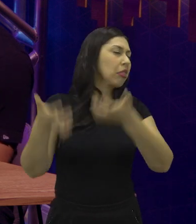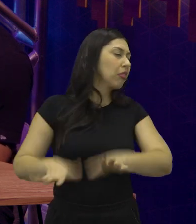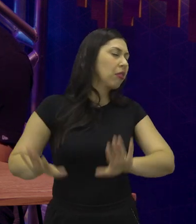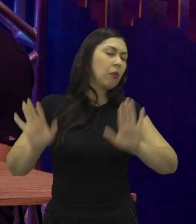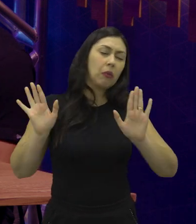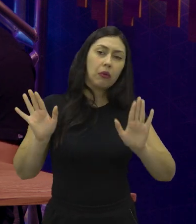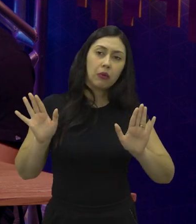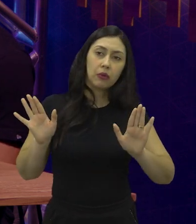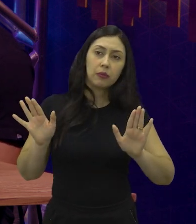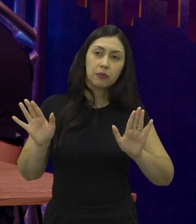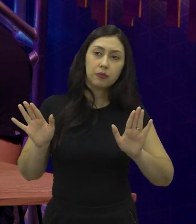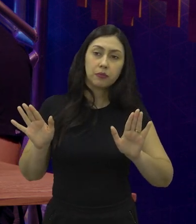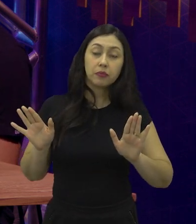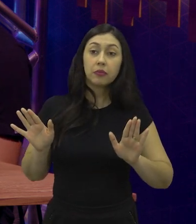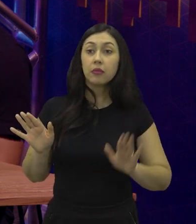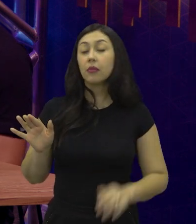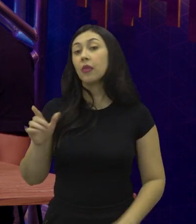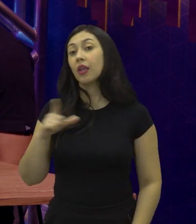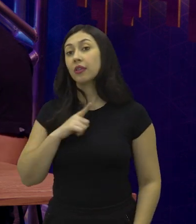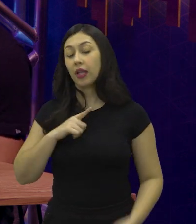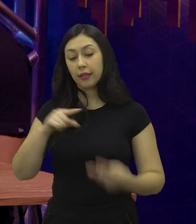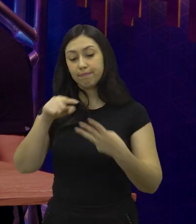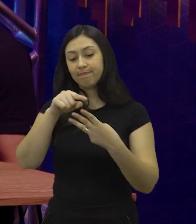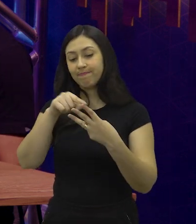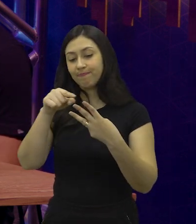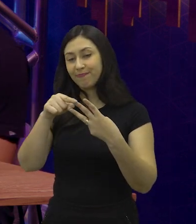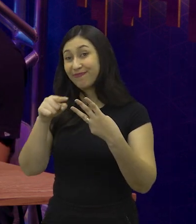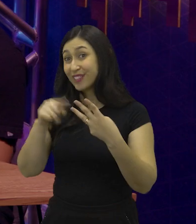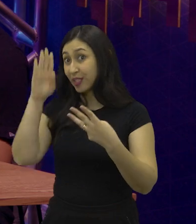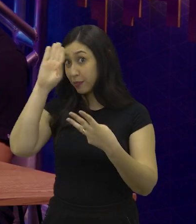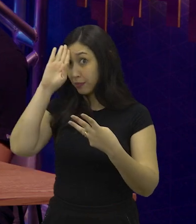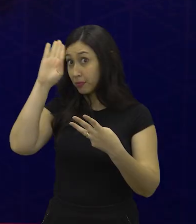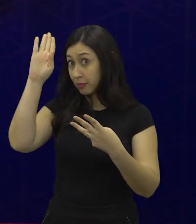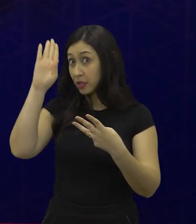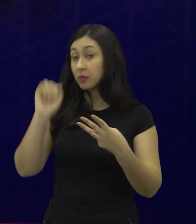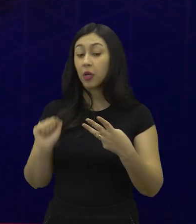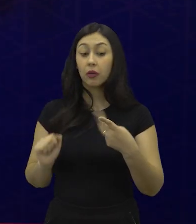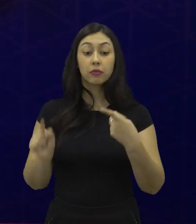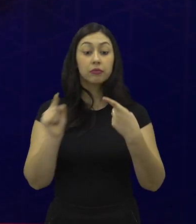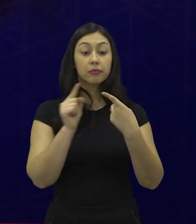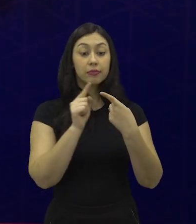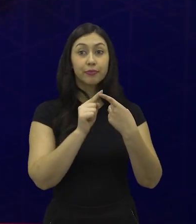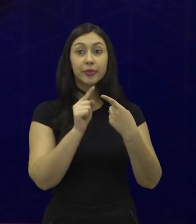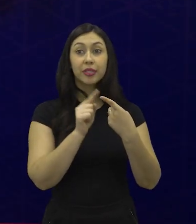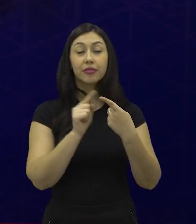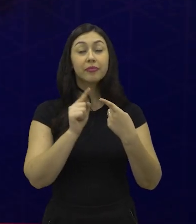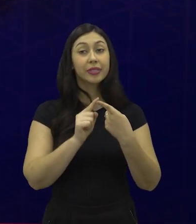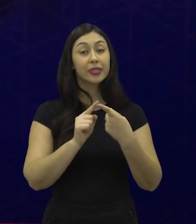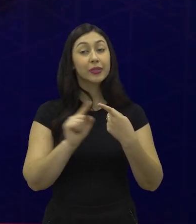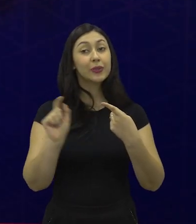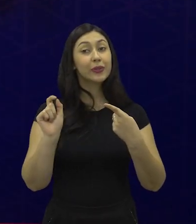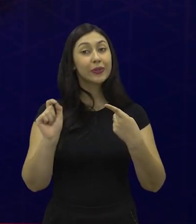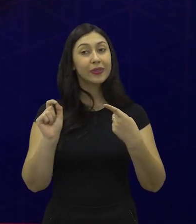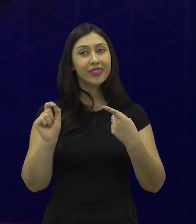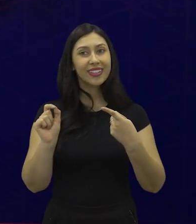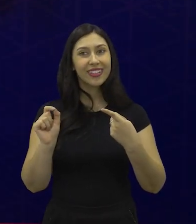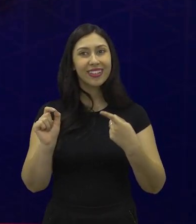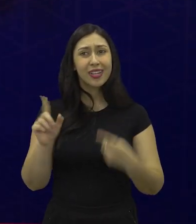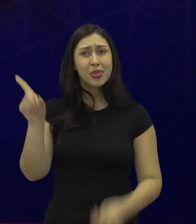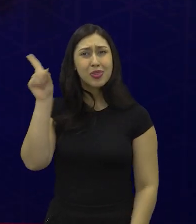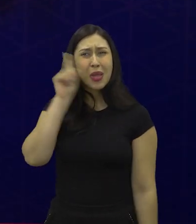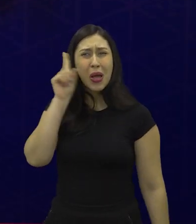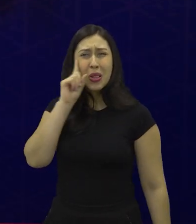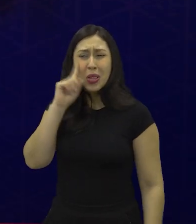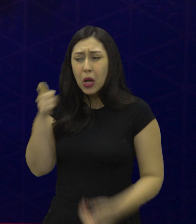desmotivam, né, a seguir essa carreira. E a gente tem três pontos principais. E o primeiro deles é que a rotina